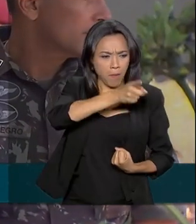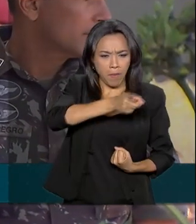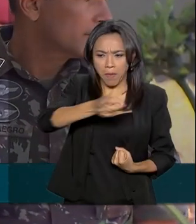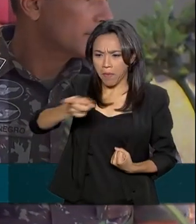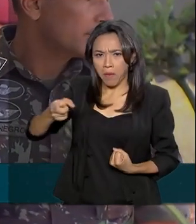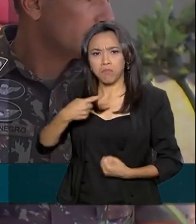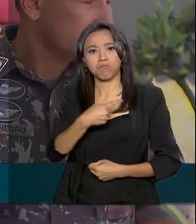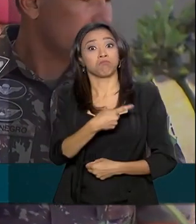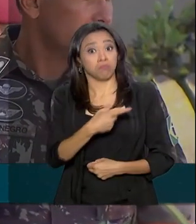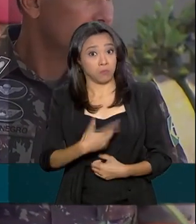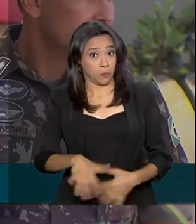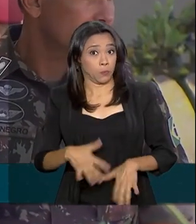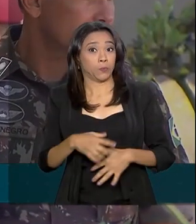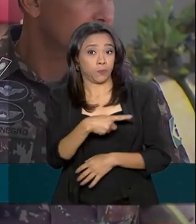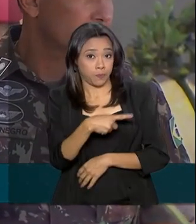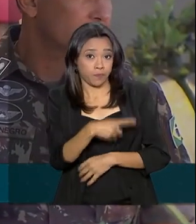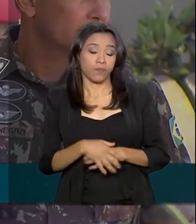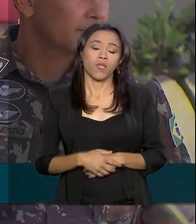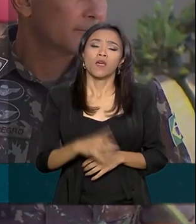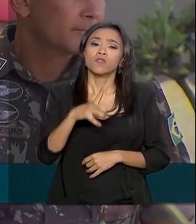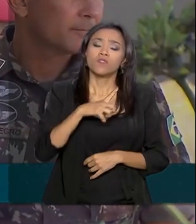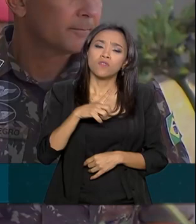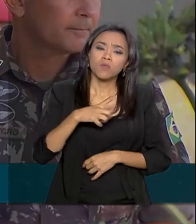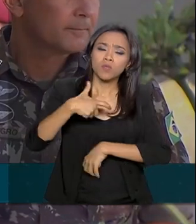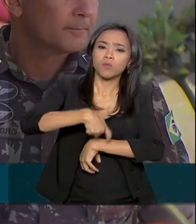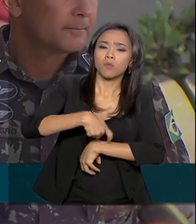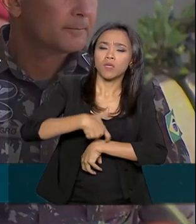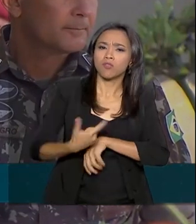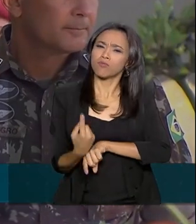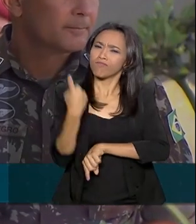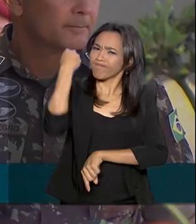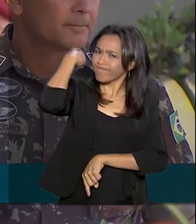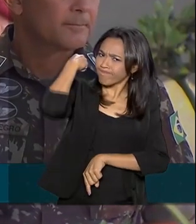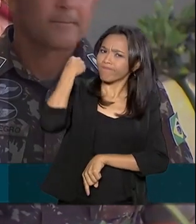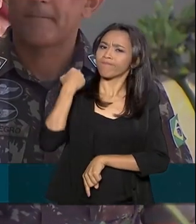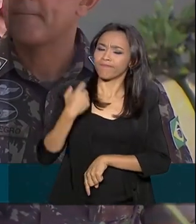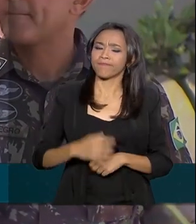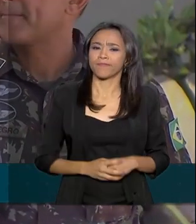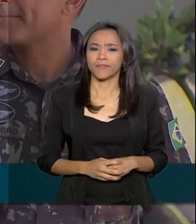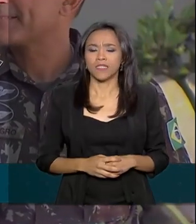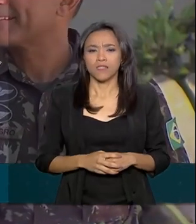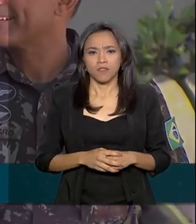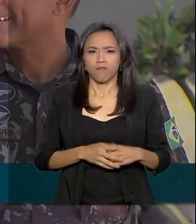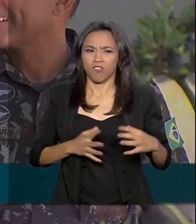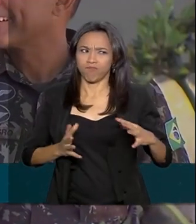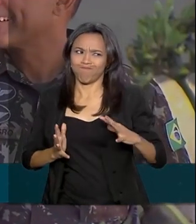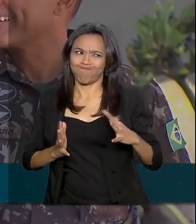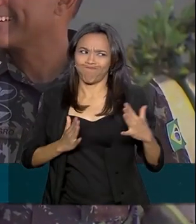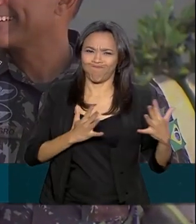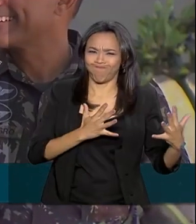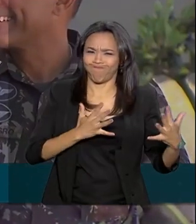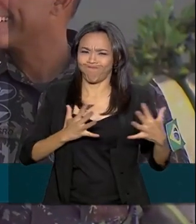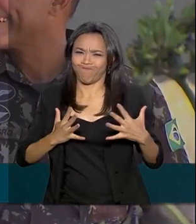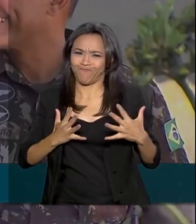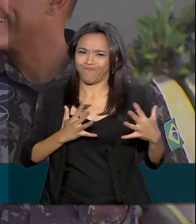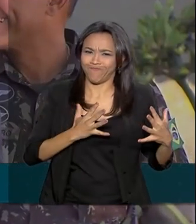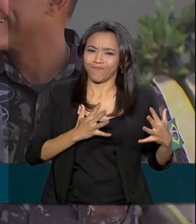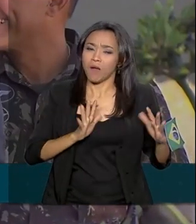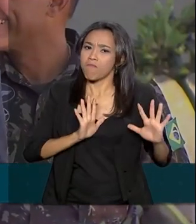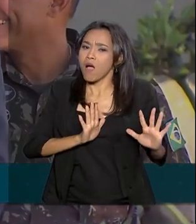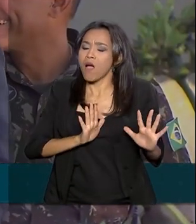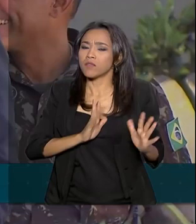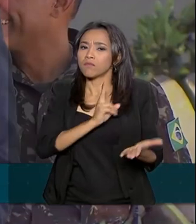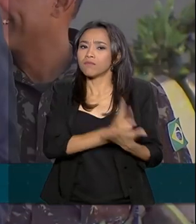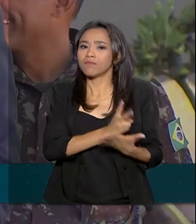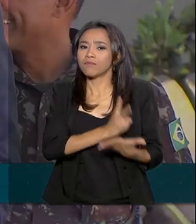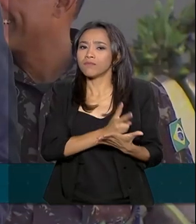nossa brigada. Tivemos um momento bastante tenso entre nós, mas